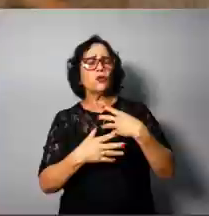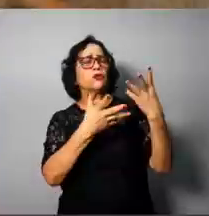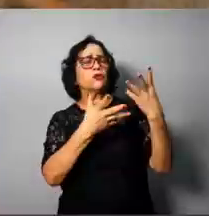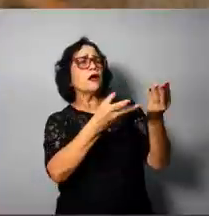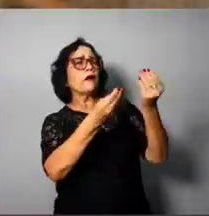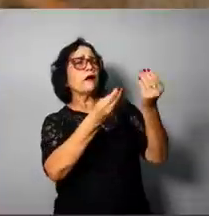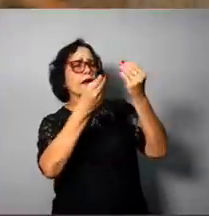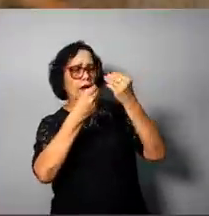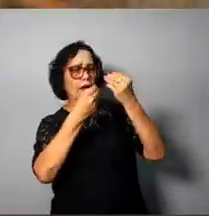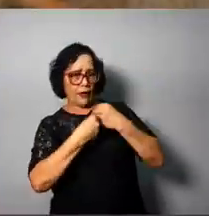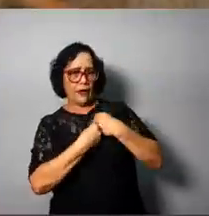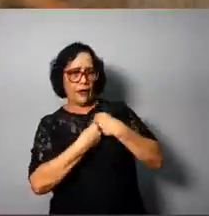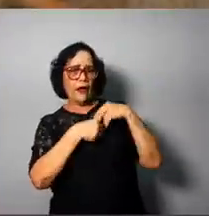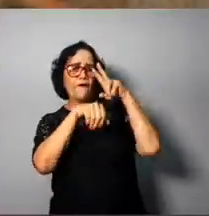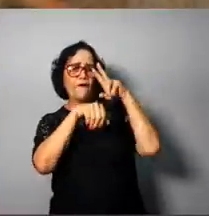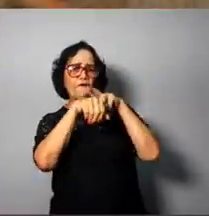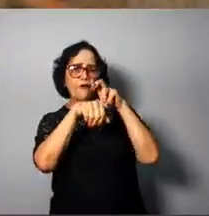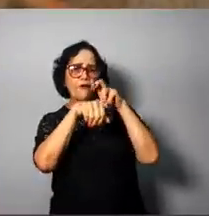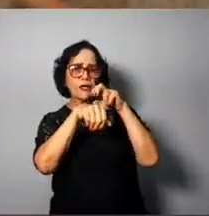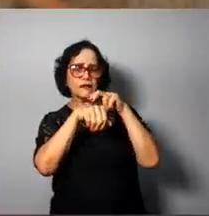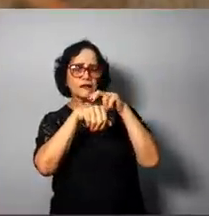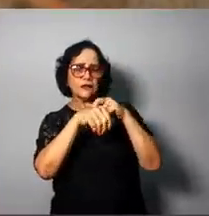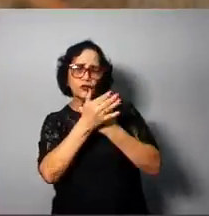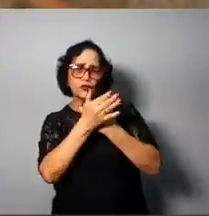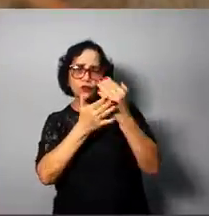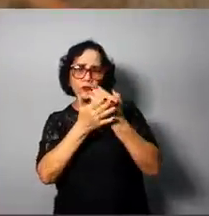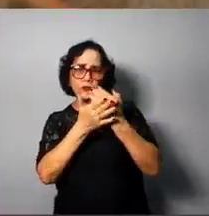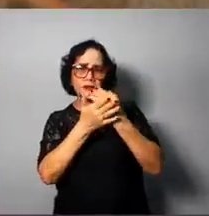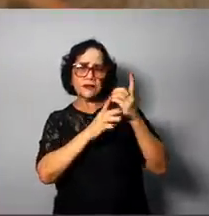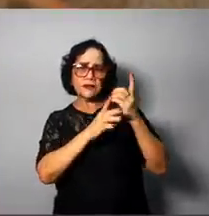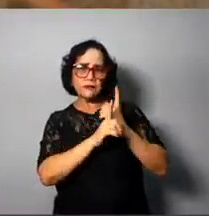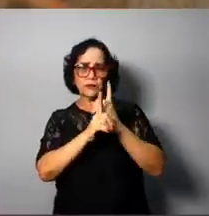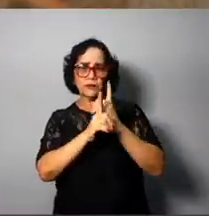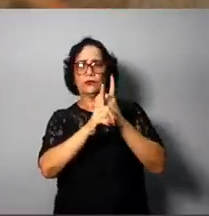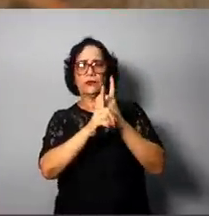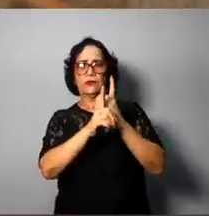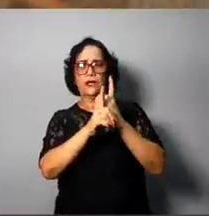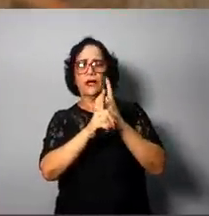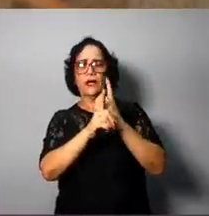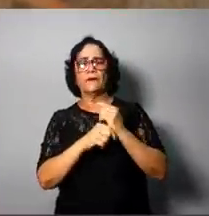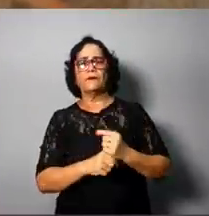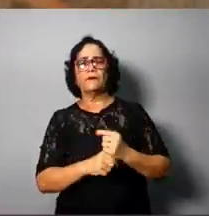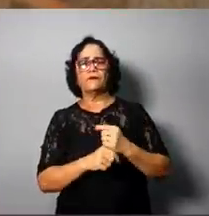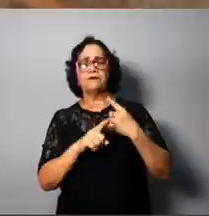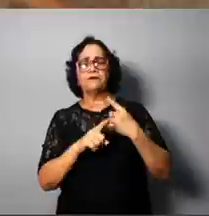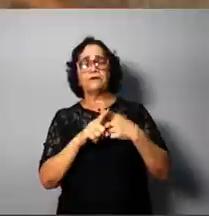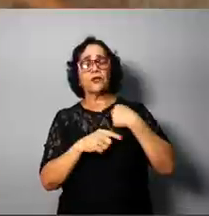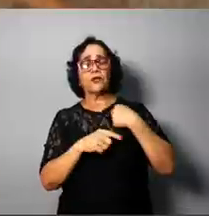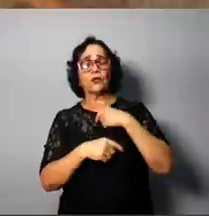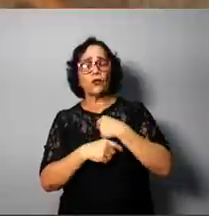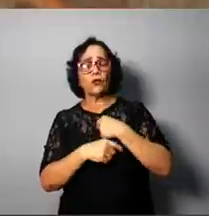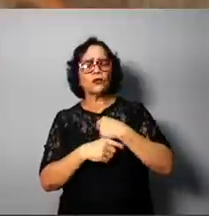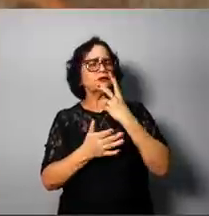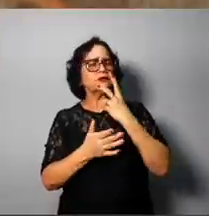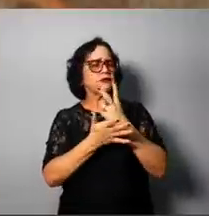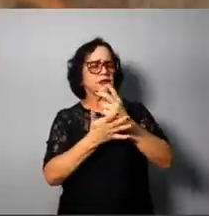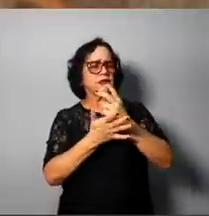da vocação para o apostolado, a fim de podermos trazer a obediência da